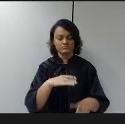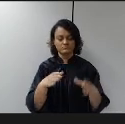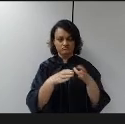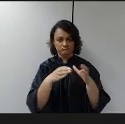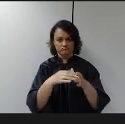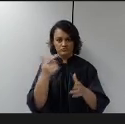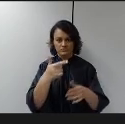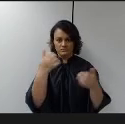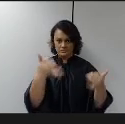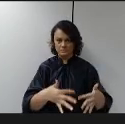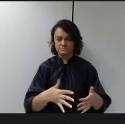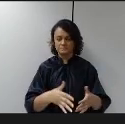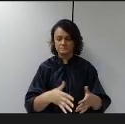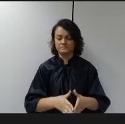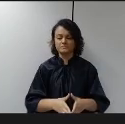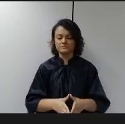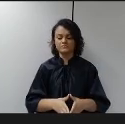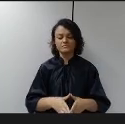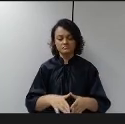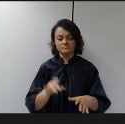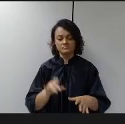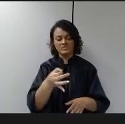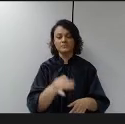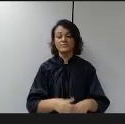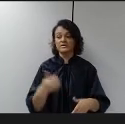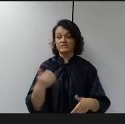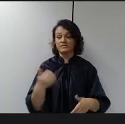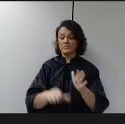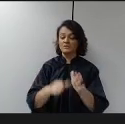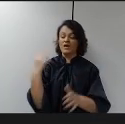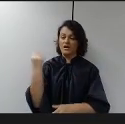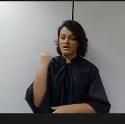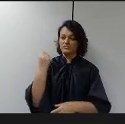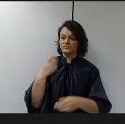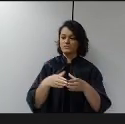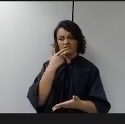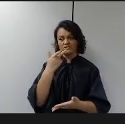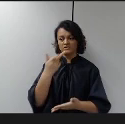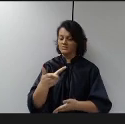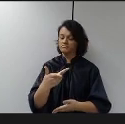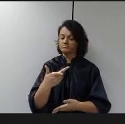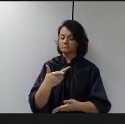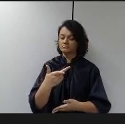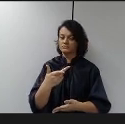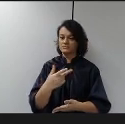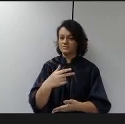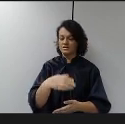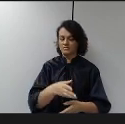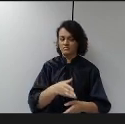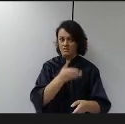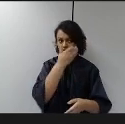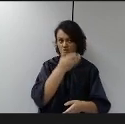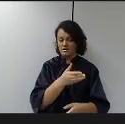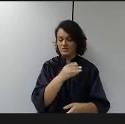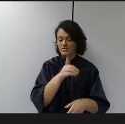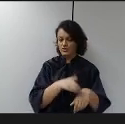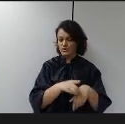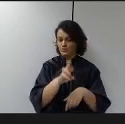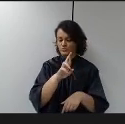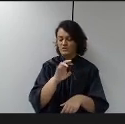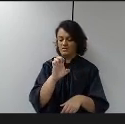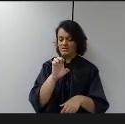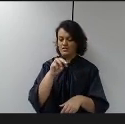Em primeiro lugar, sendo agravante a União, eu passo a palavra à doutora Emiliana, mas indago de ambos